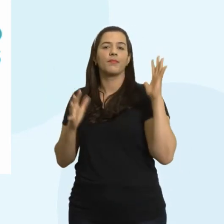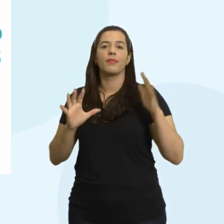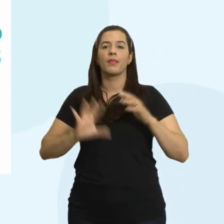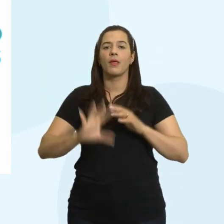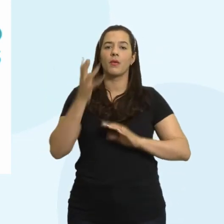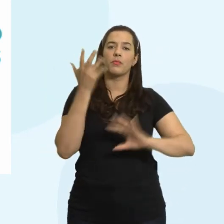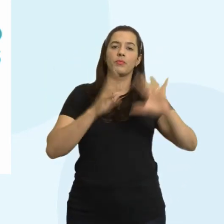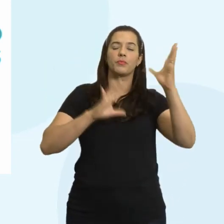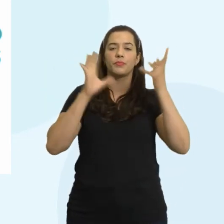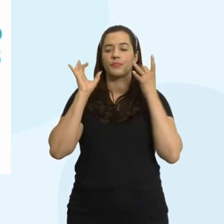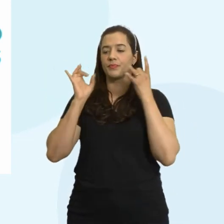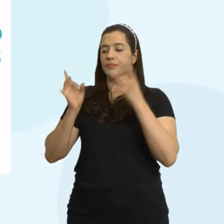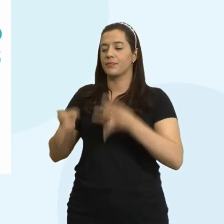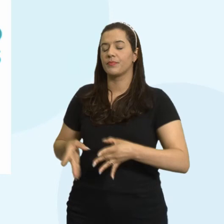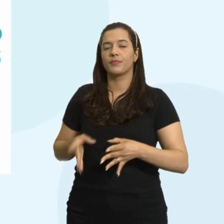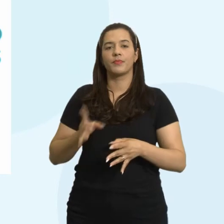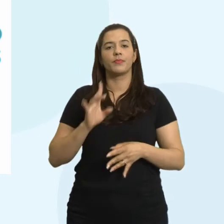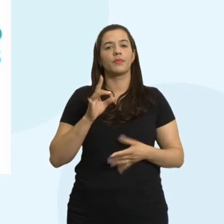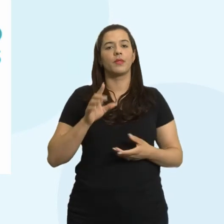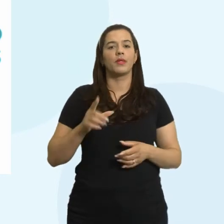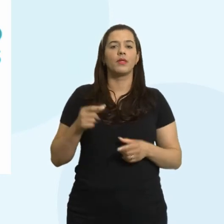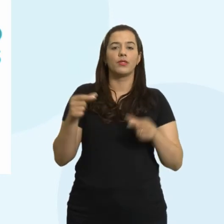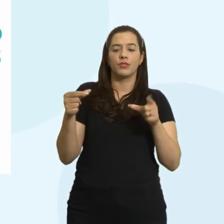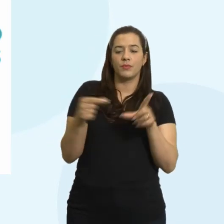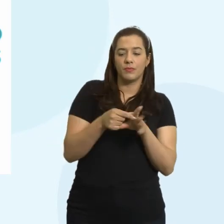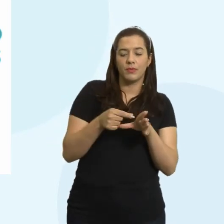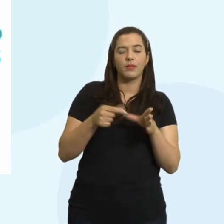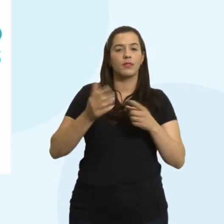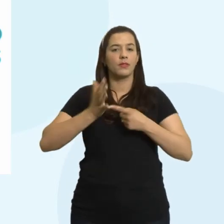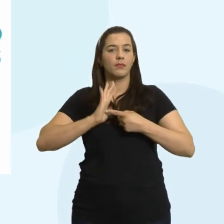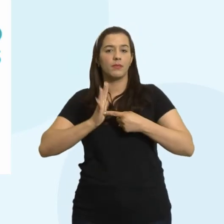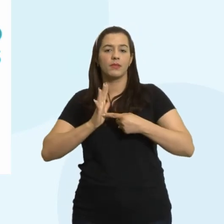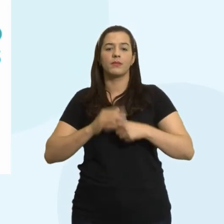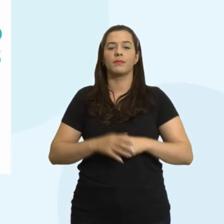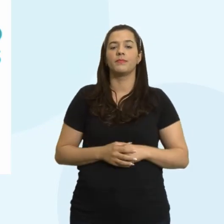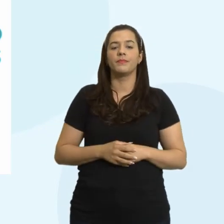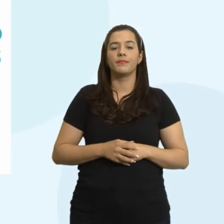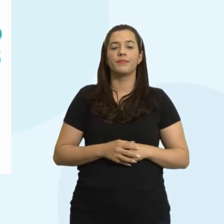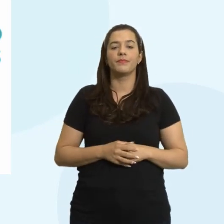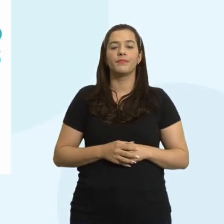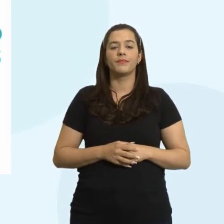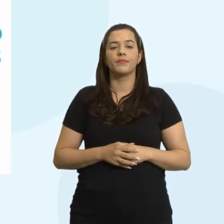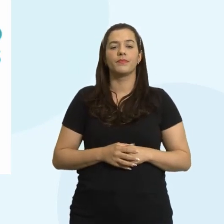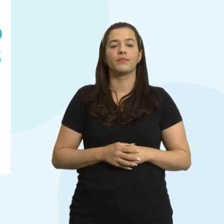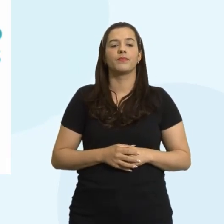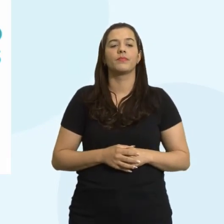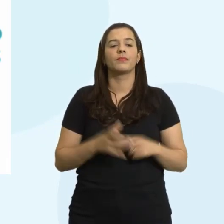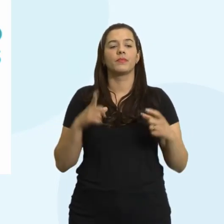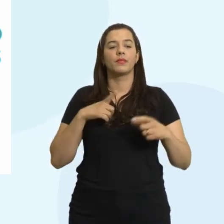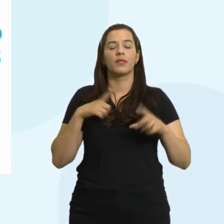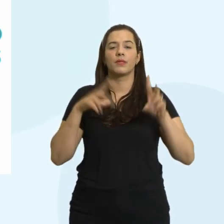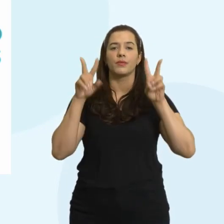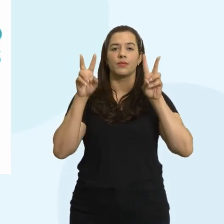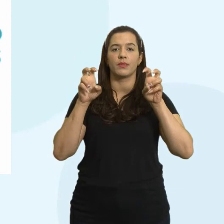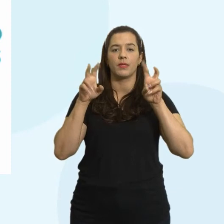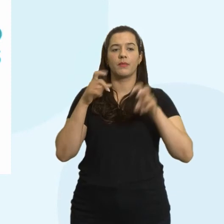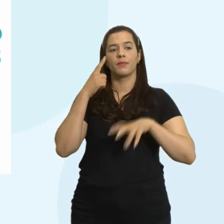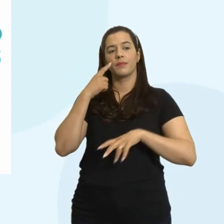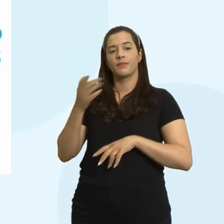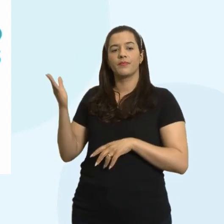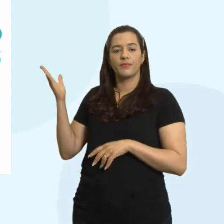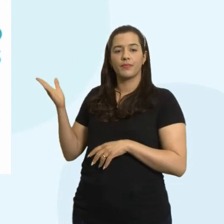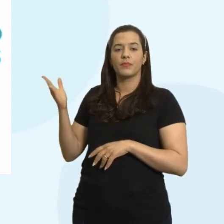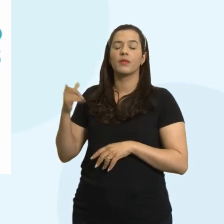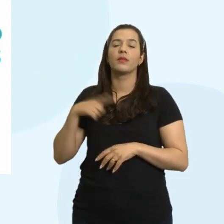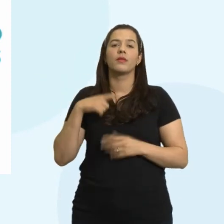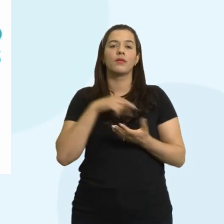pelo descarte incorreto de pilhas e baterias. Temos aqui um tema para trabalho que fala materiais e